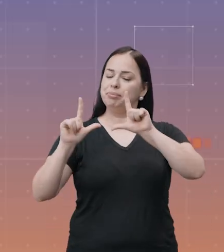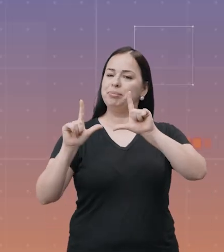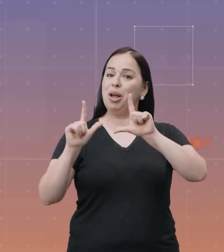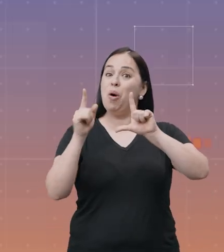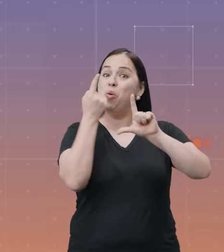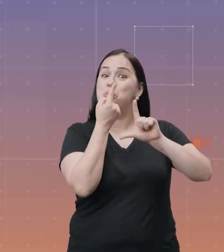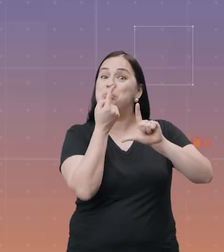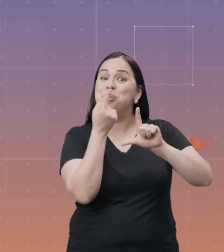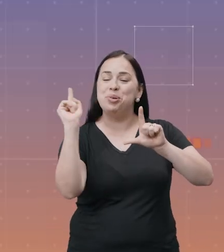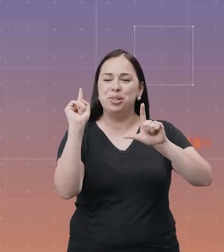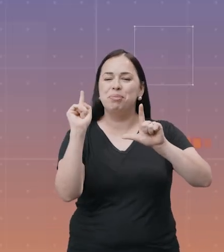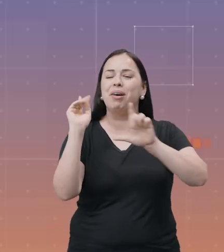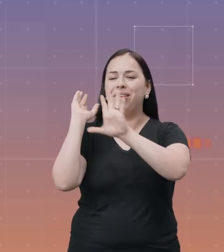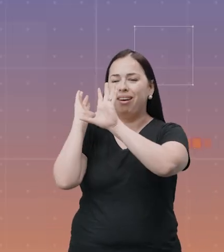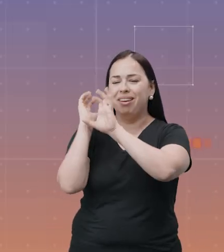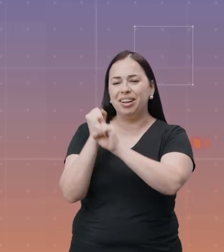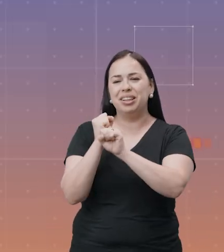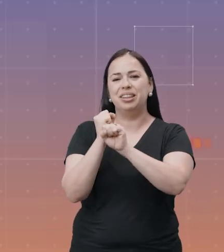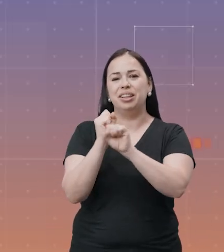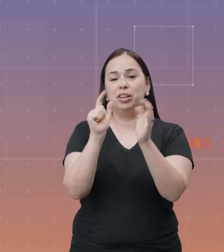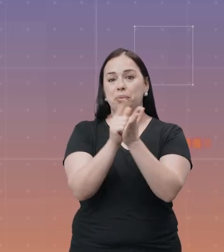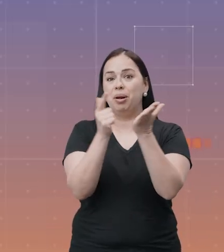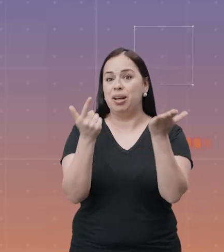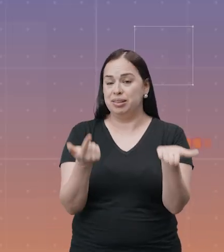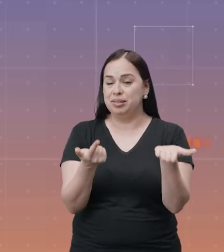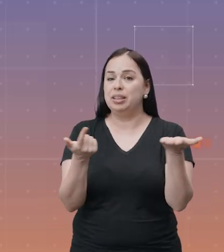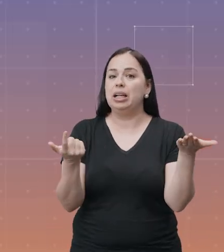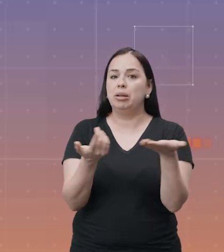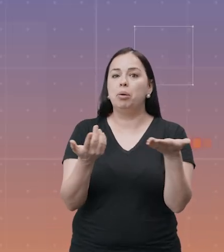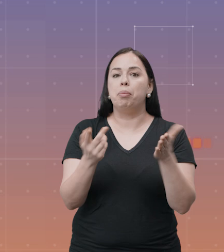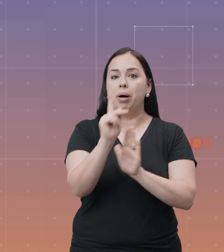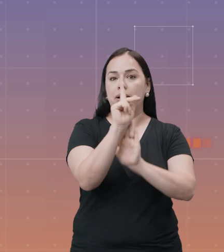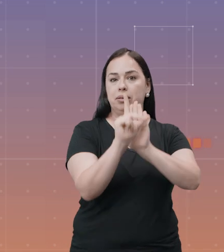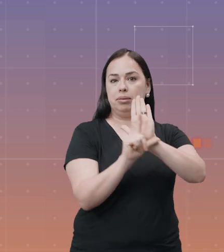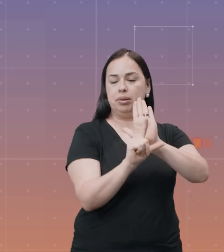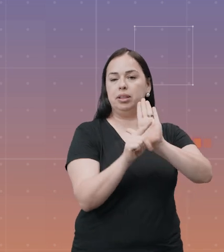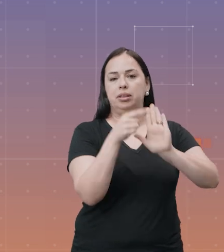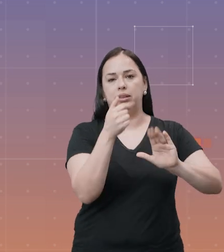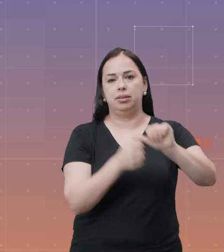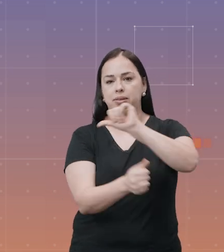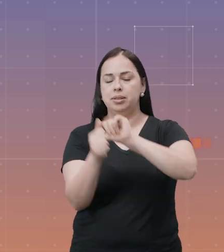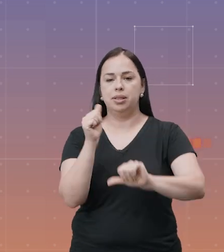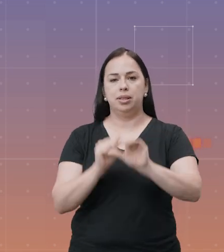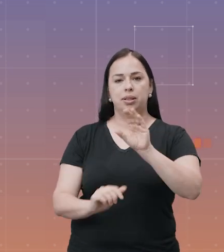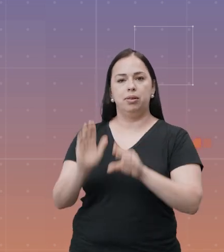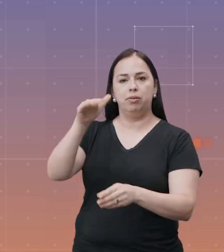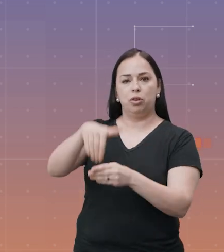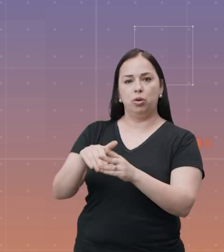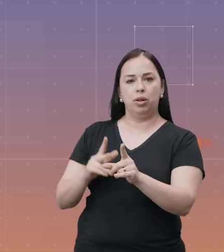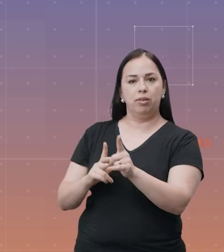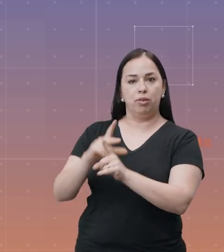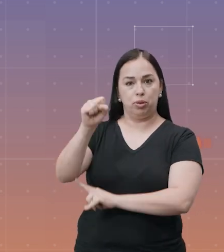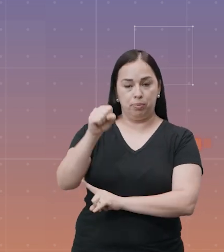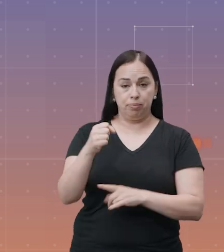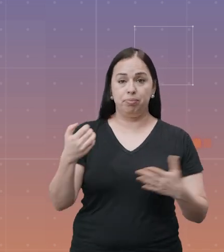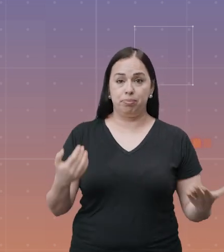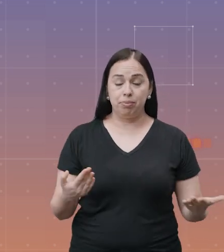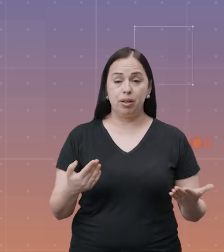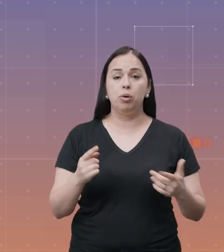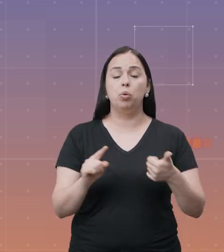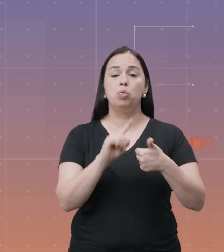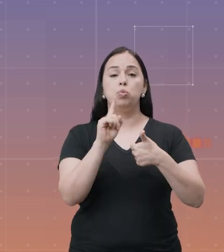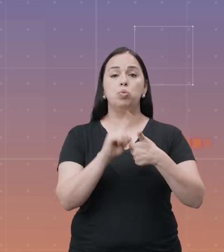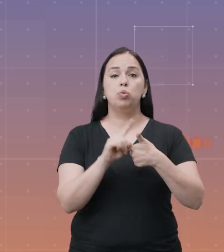Estamos de volta com o último bloco da retrospectiva do Boletim Legislativo com projetos de lei aprovados pela Câmara em